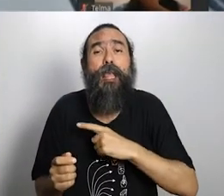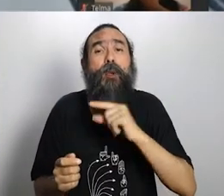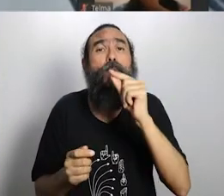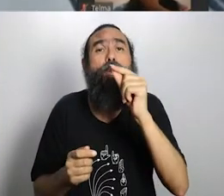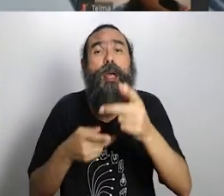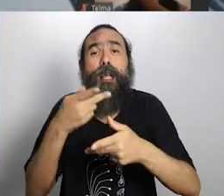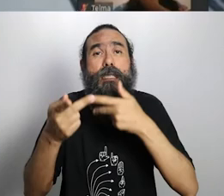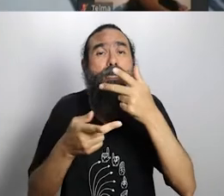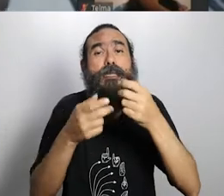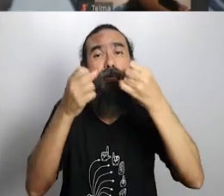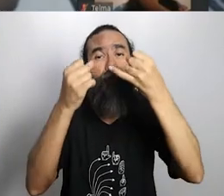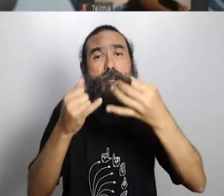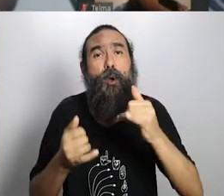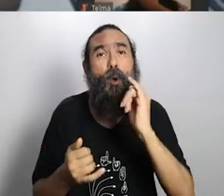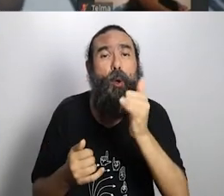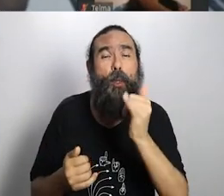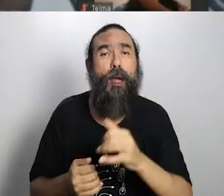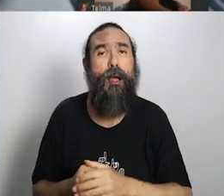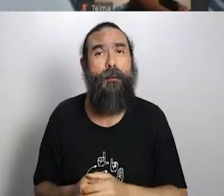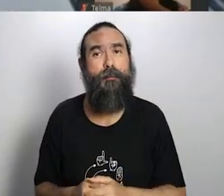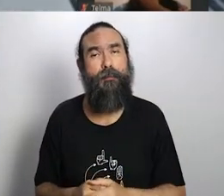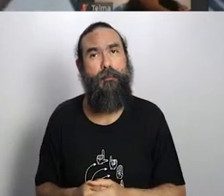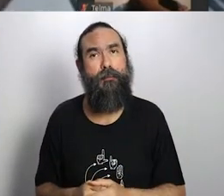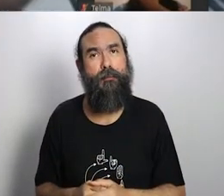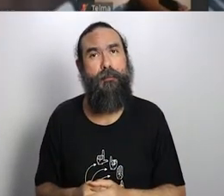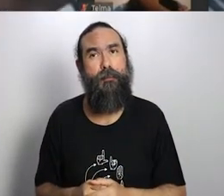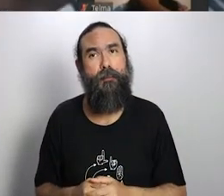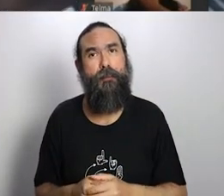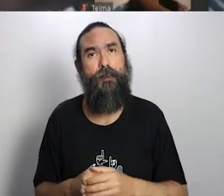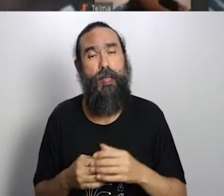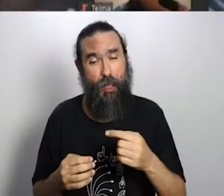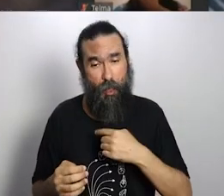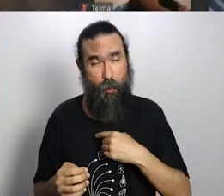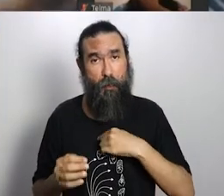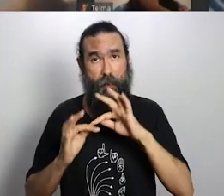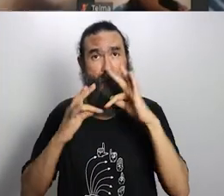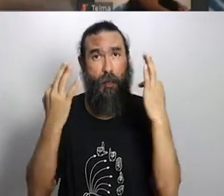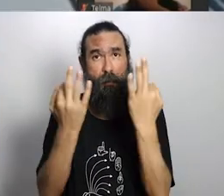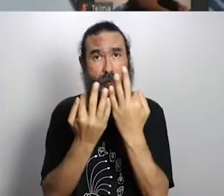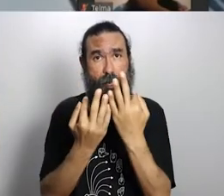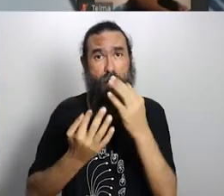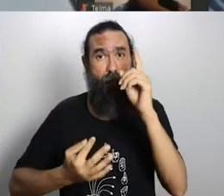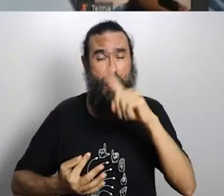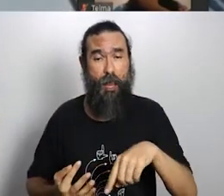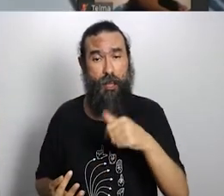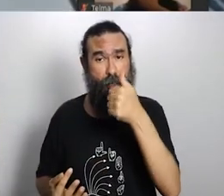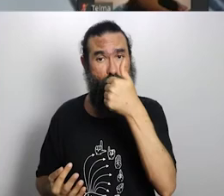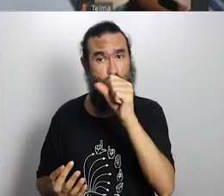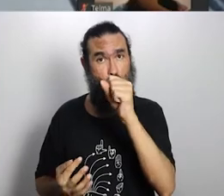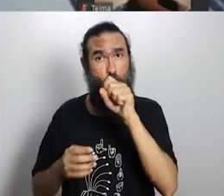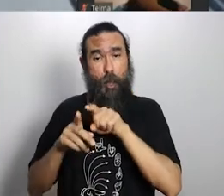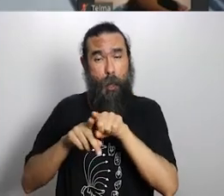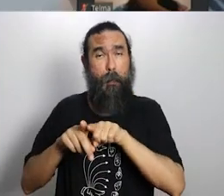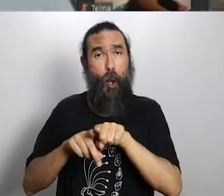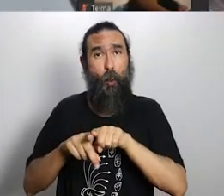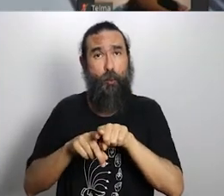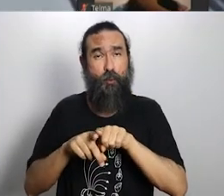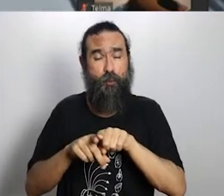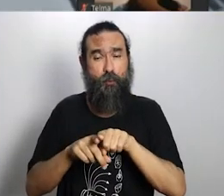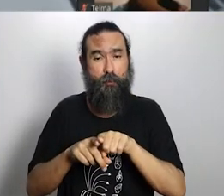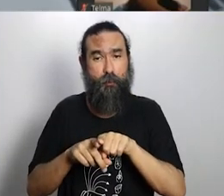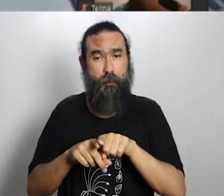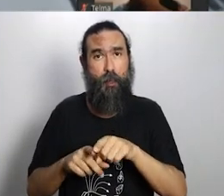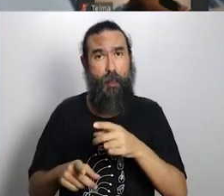18 irmãos comigo. Meu pai deixou duas famílias. Uma com 11 filhos e a outra com